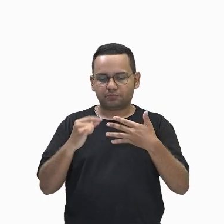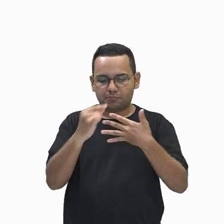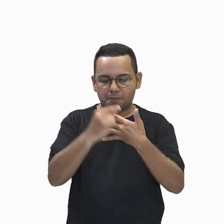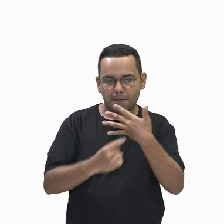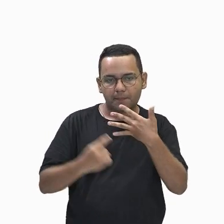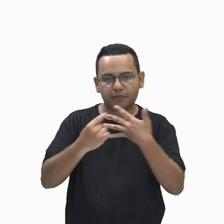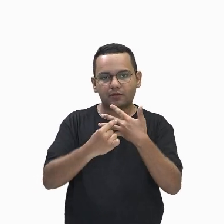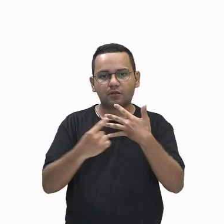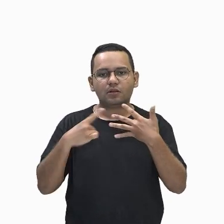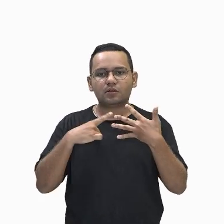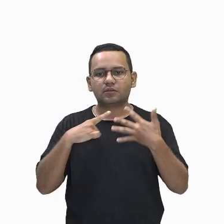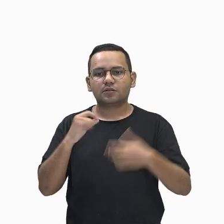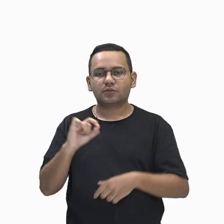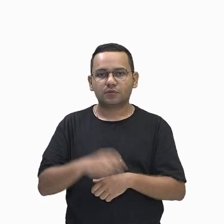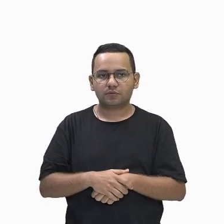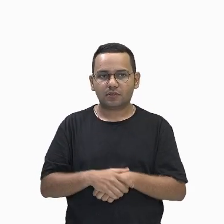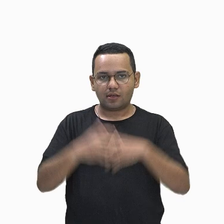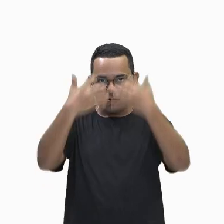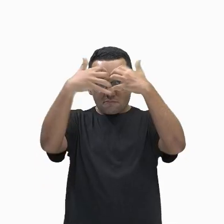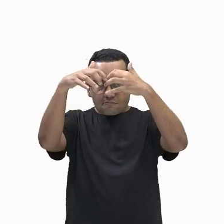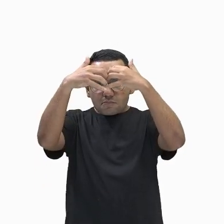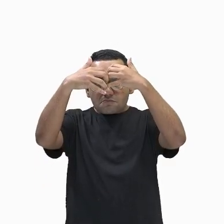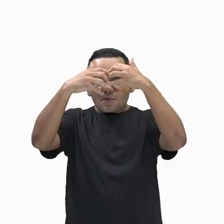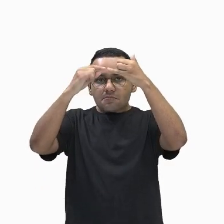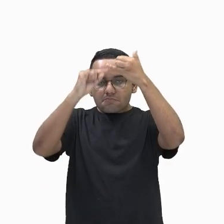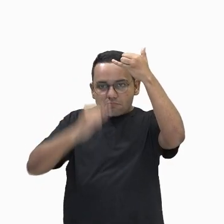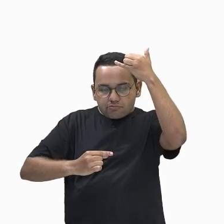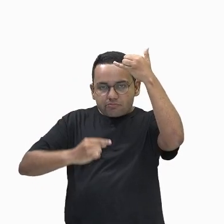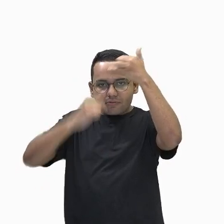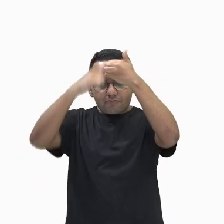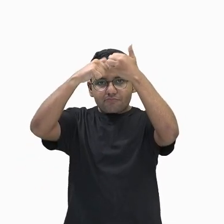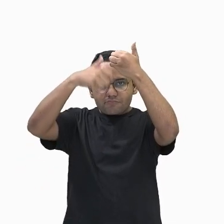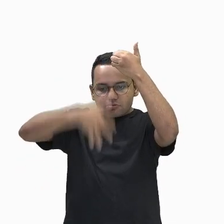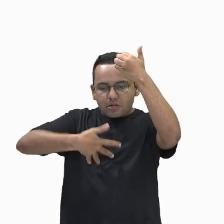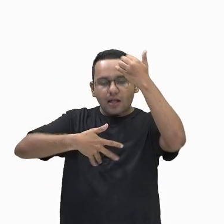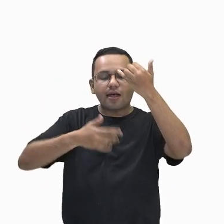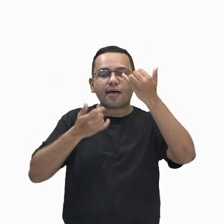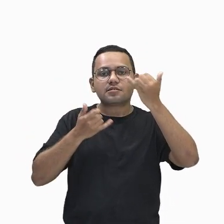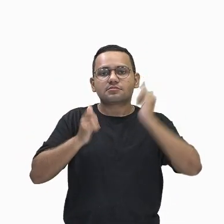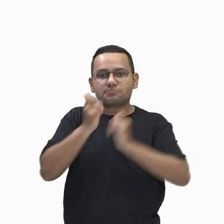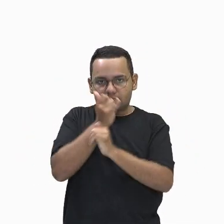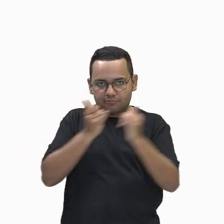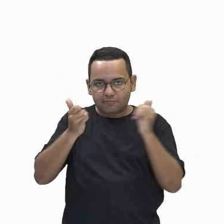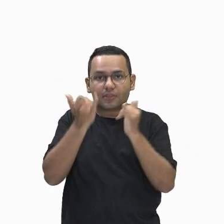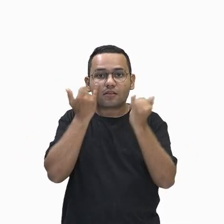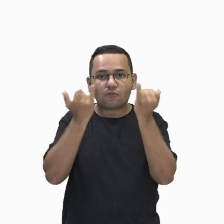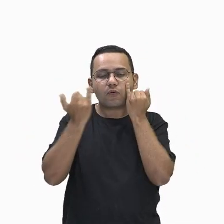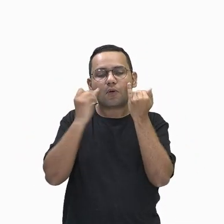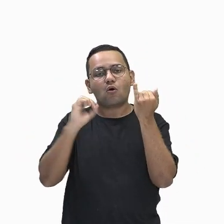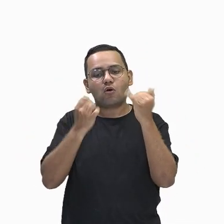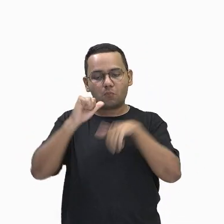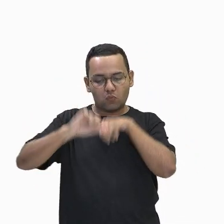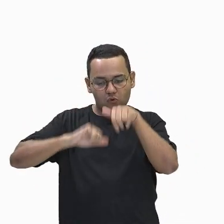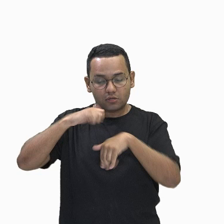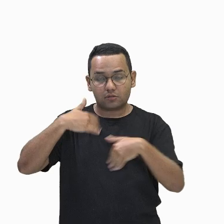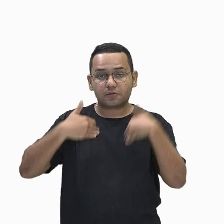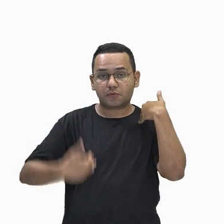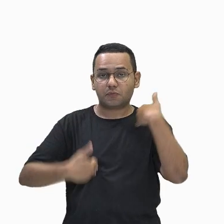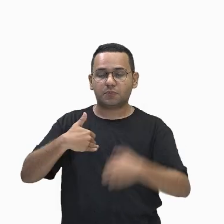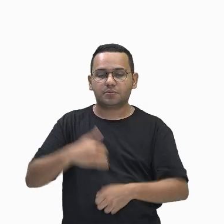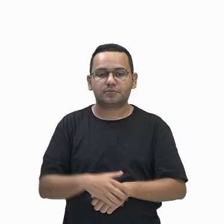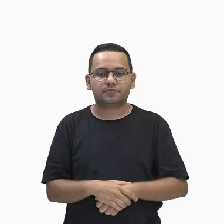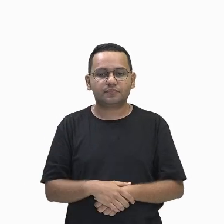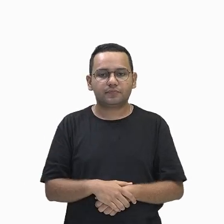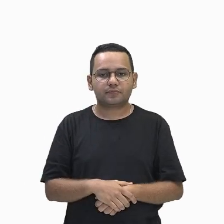aos sinais do sistema nervoso ou a mudanças nas condições do corpo. Tá bom? Então percebam que tem uma atuação